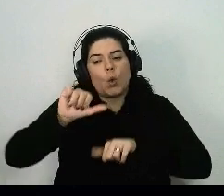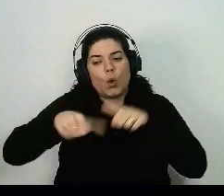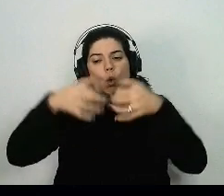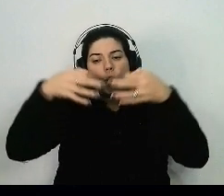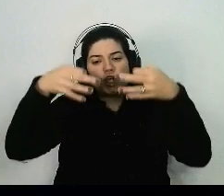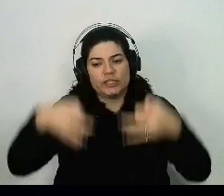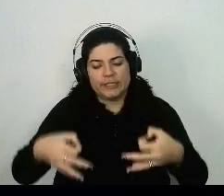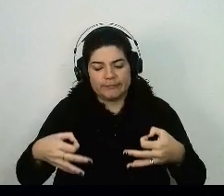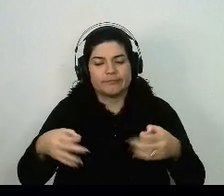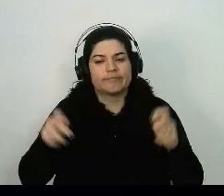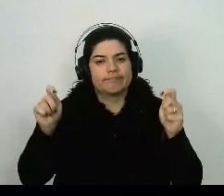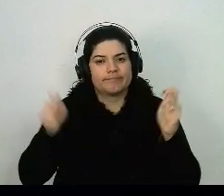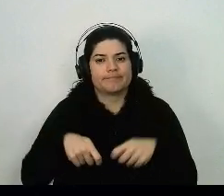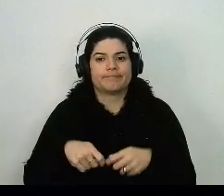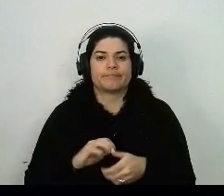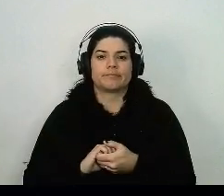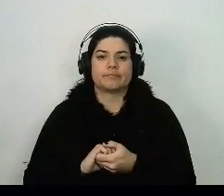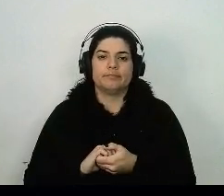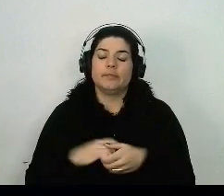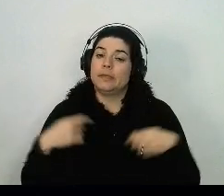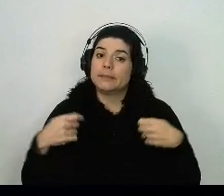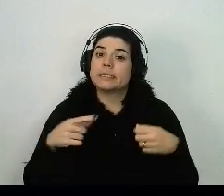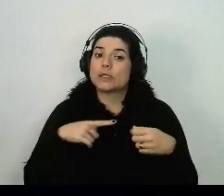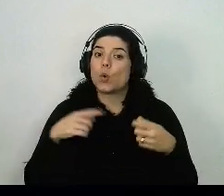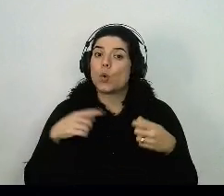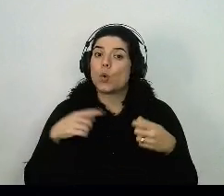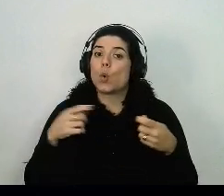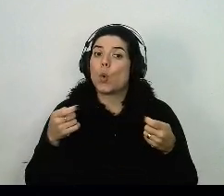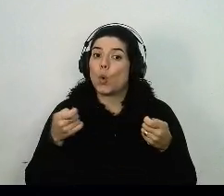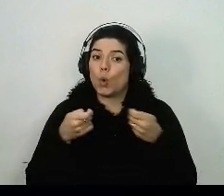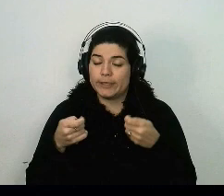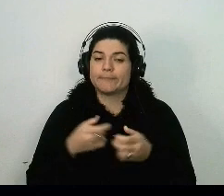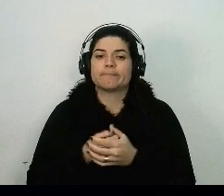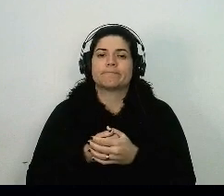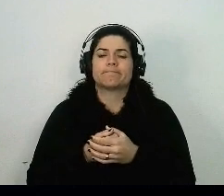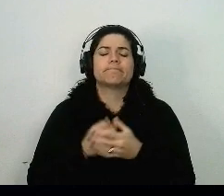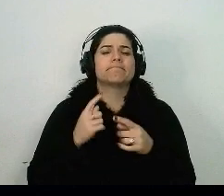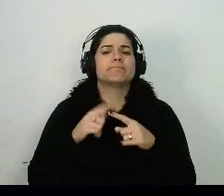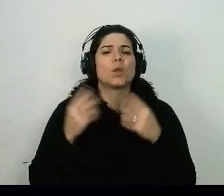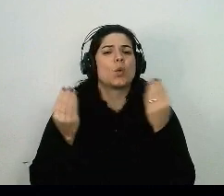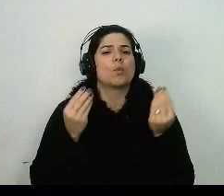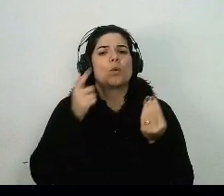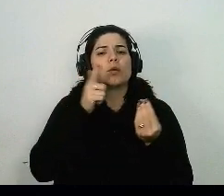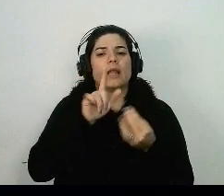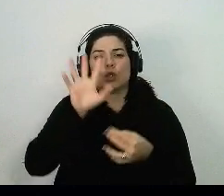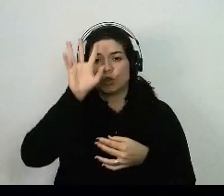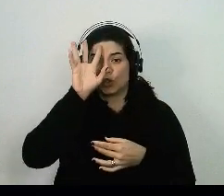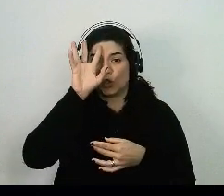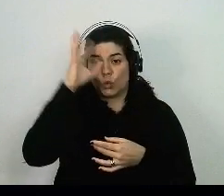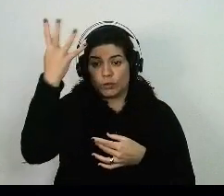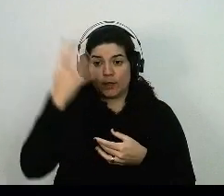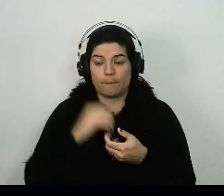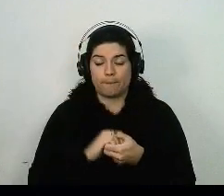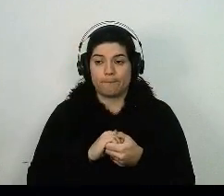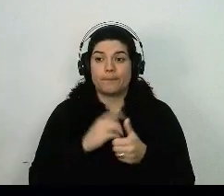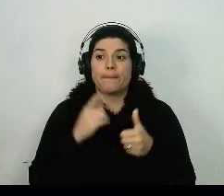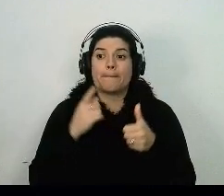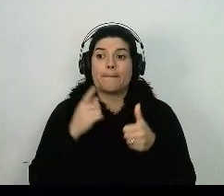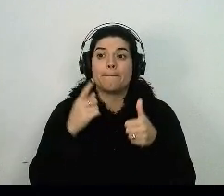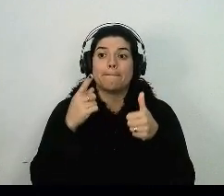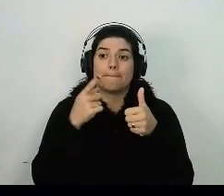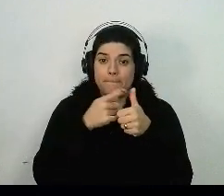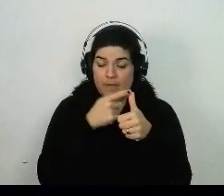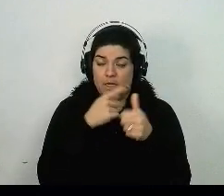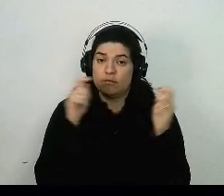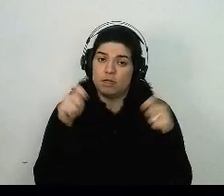Então esse controle tem que existir também, tá? E como que é esse caminho para soluções? Então, primeiro, a gente pode